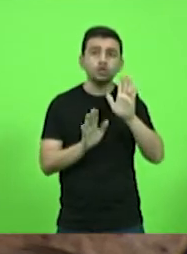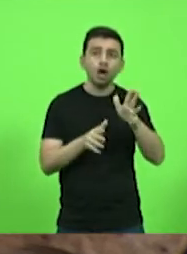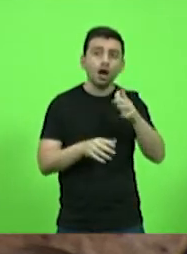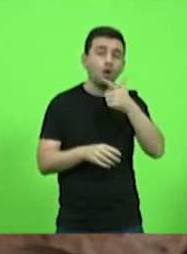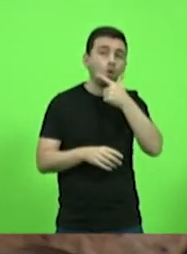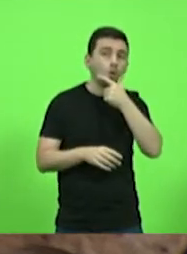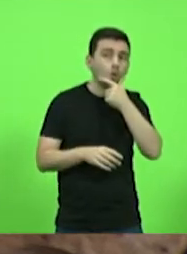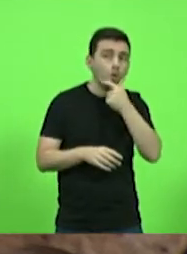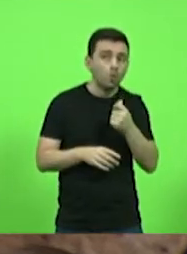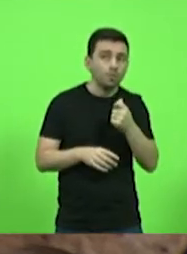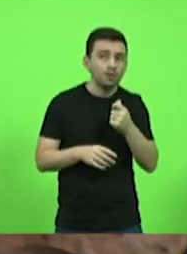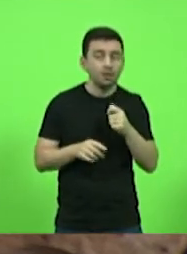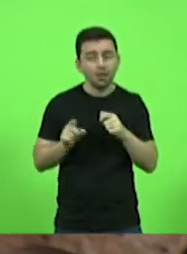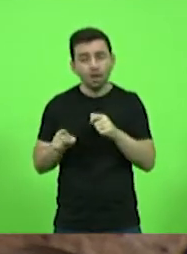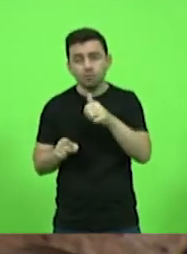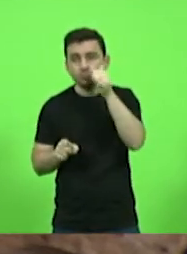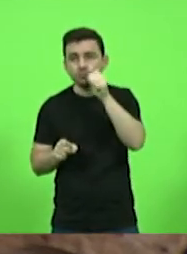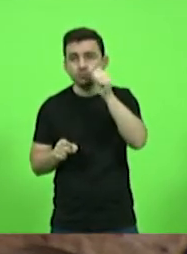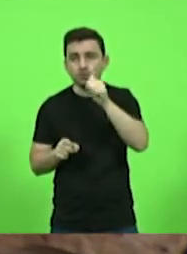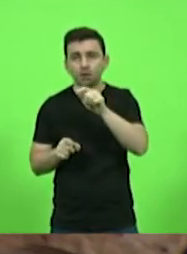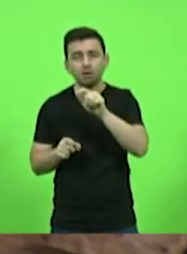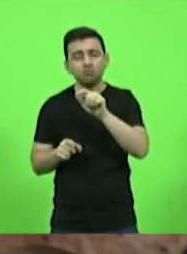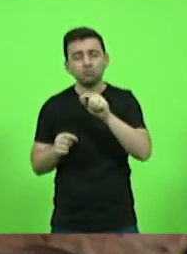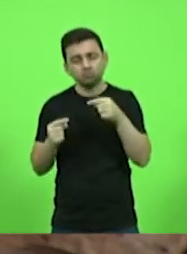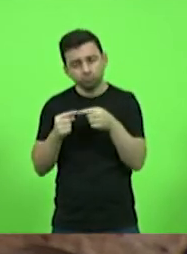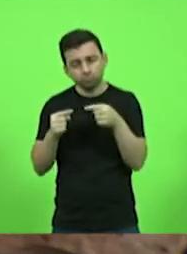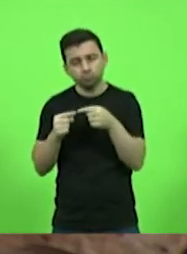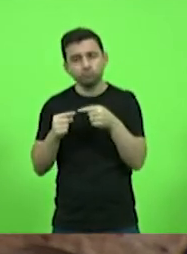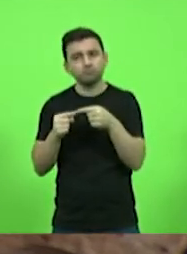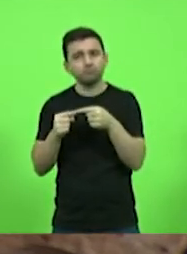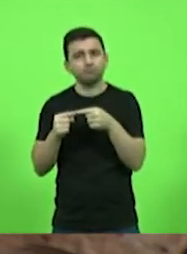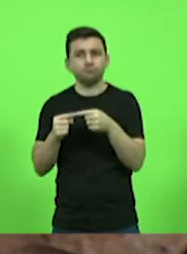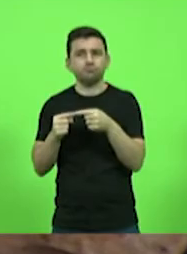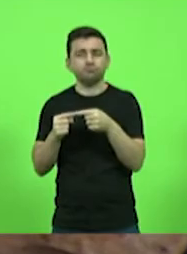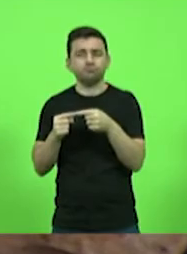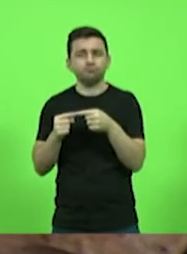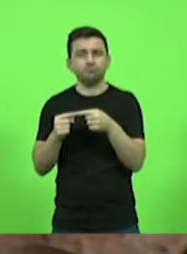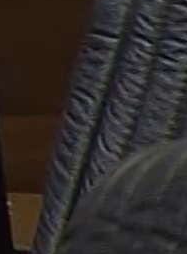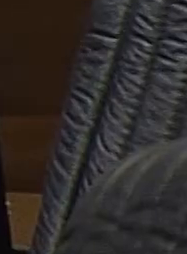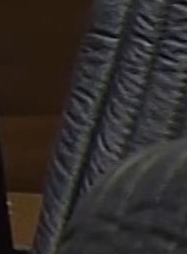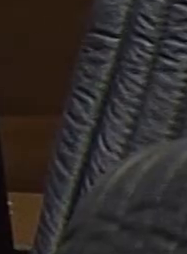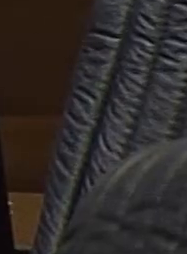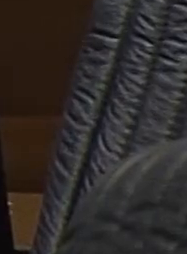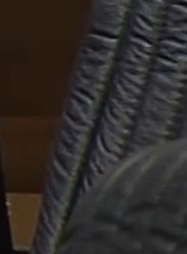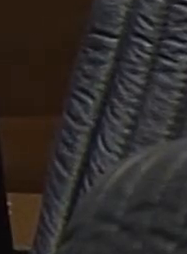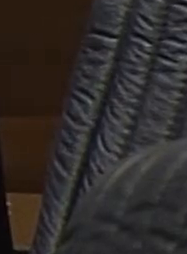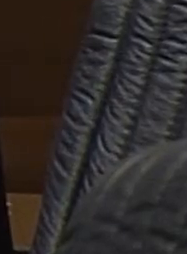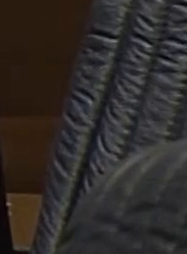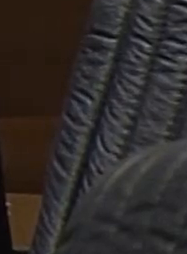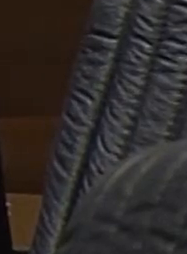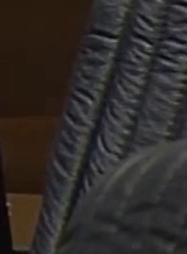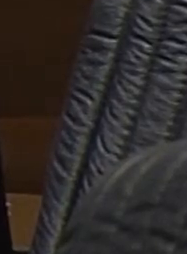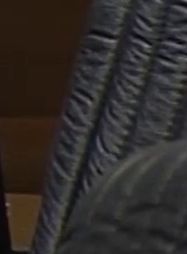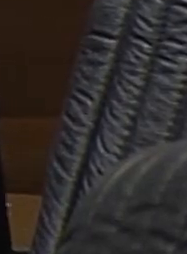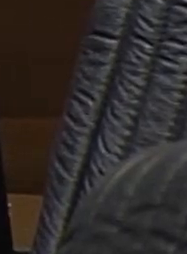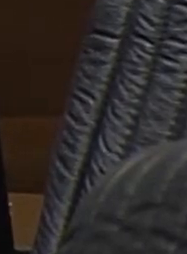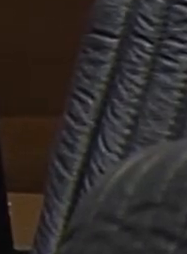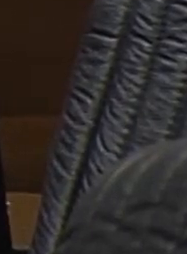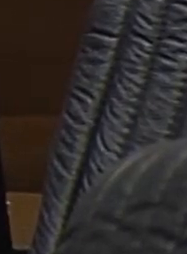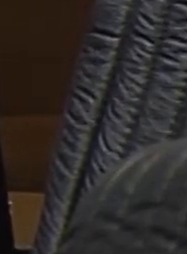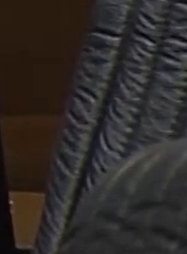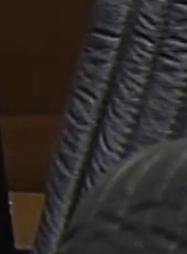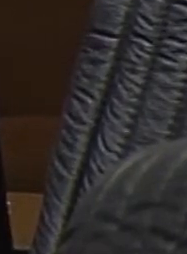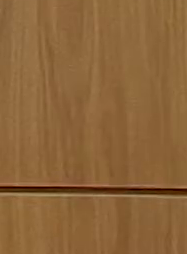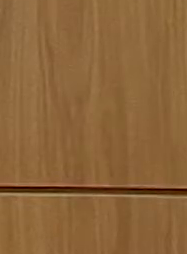masculino definido e a mulher com o sexo feminino já definido. Dentro do mesmo tema, a deputada